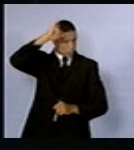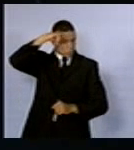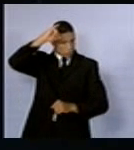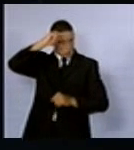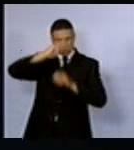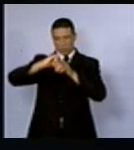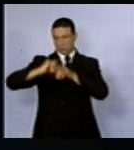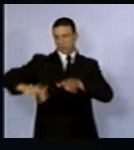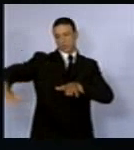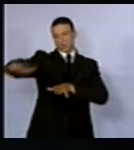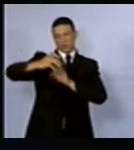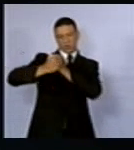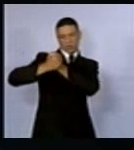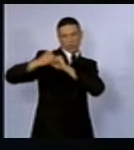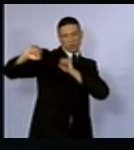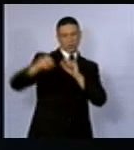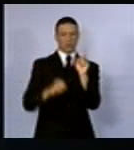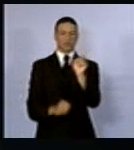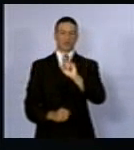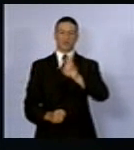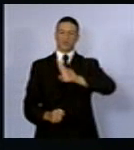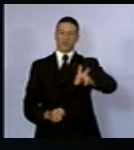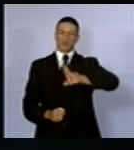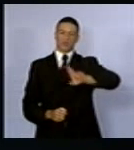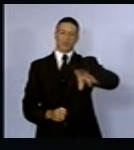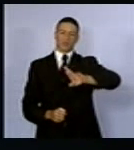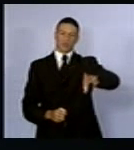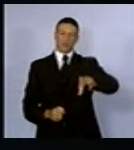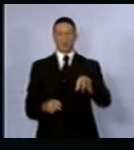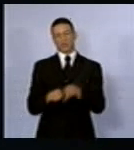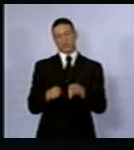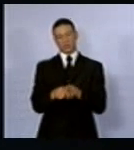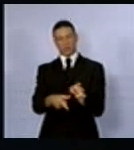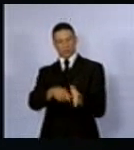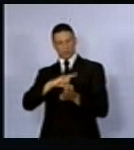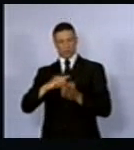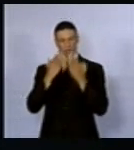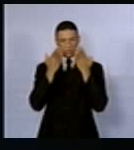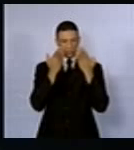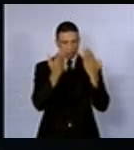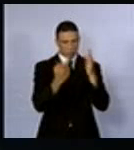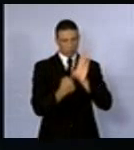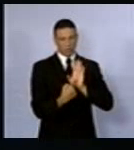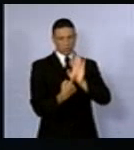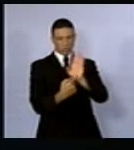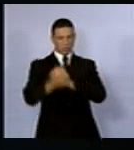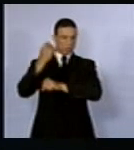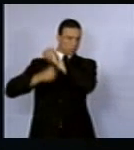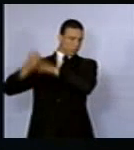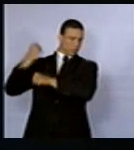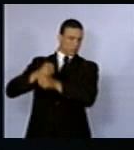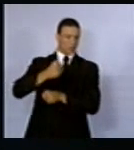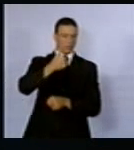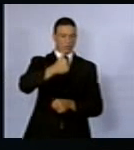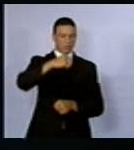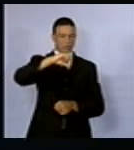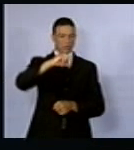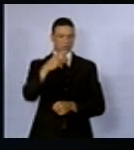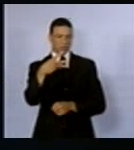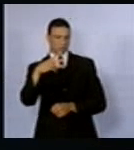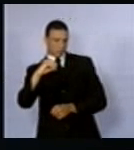Não são. E outra coisa, como eu mostrei, em 1930 não tinha nada